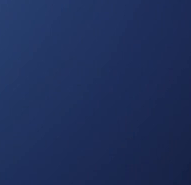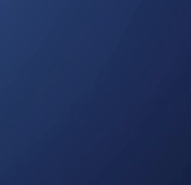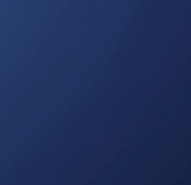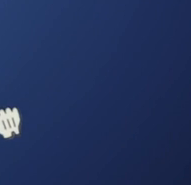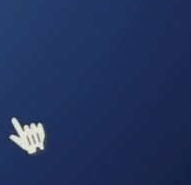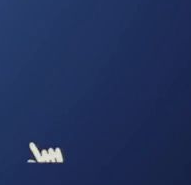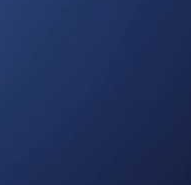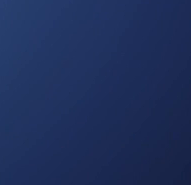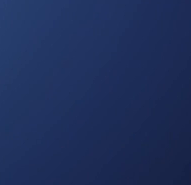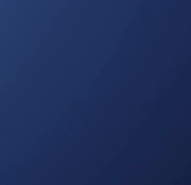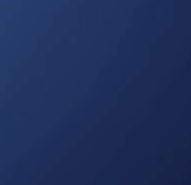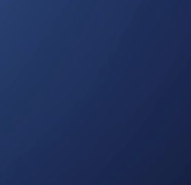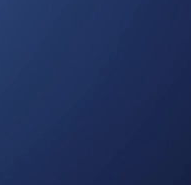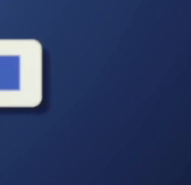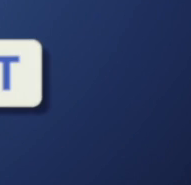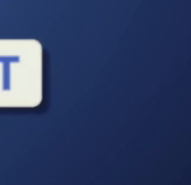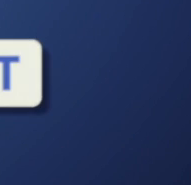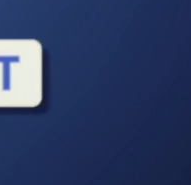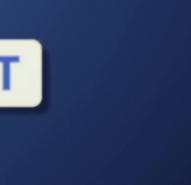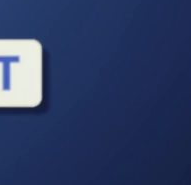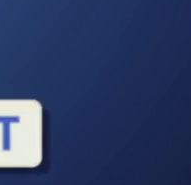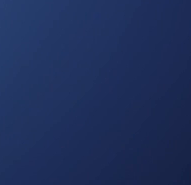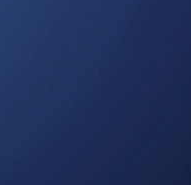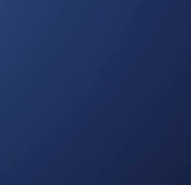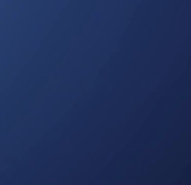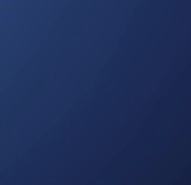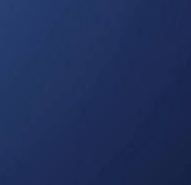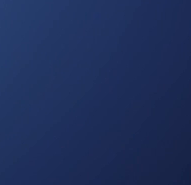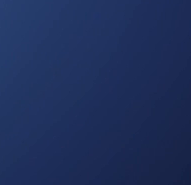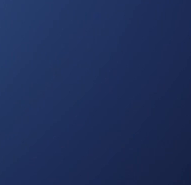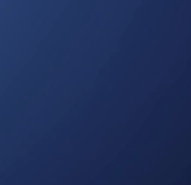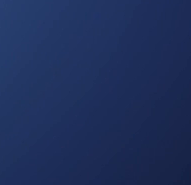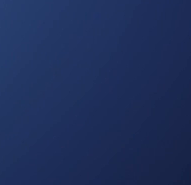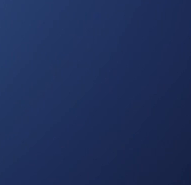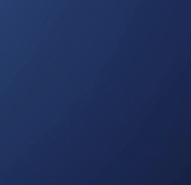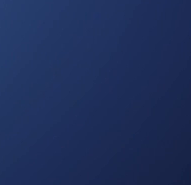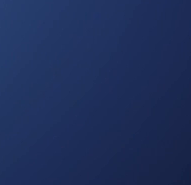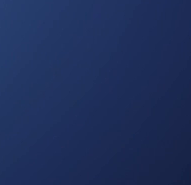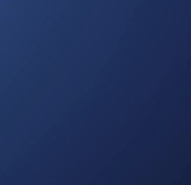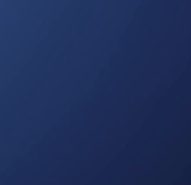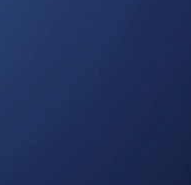inskreva. No hanehan butang notifikasan, hodifo komentari no fahetutan, ba media seluk.